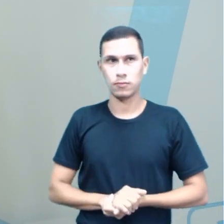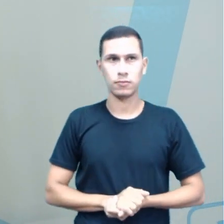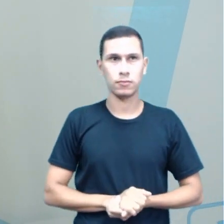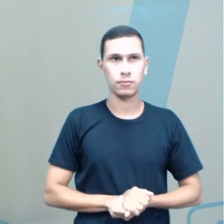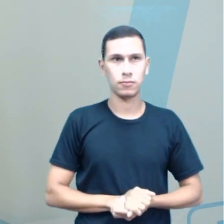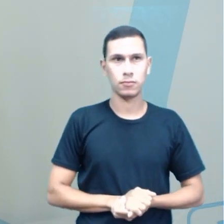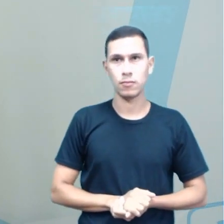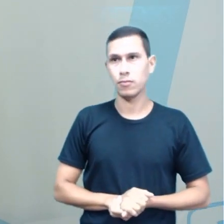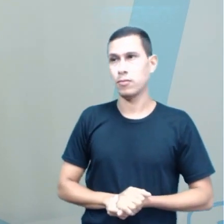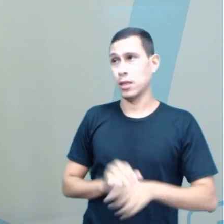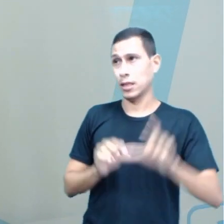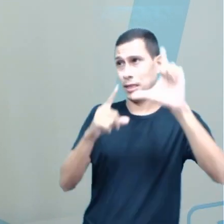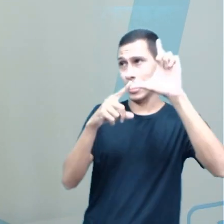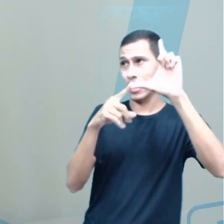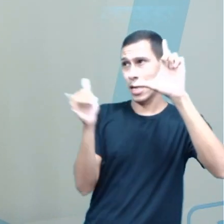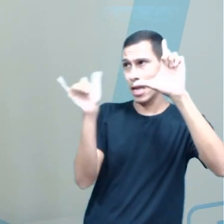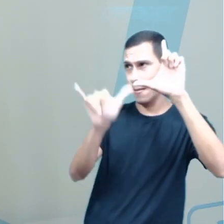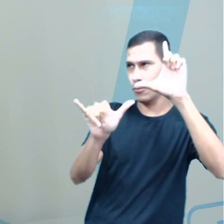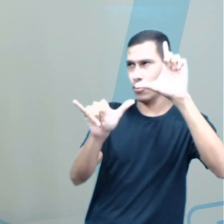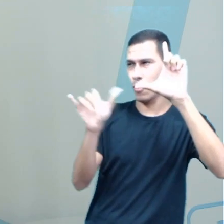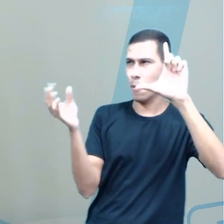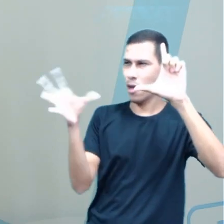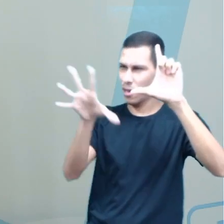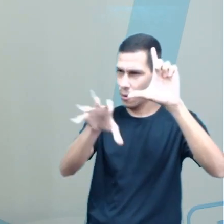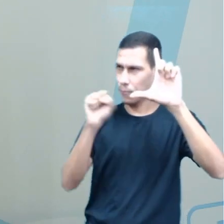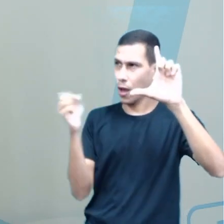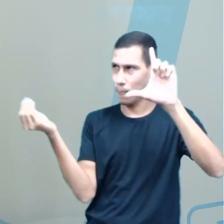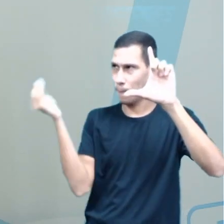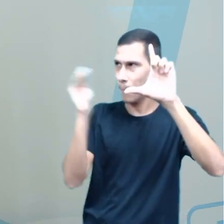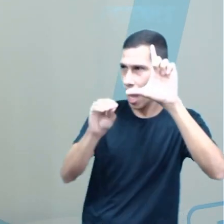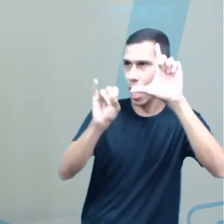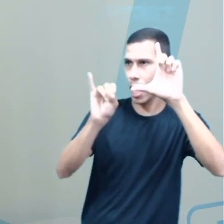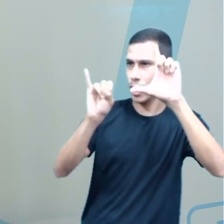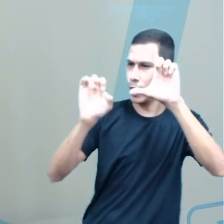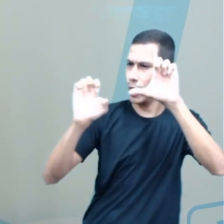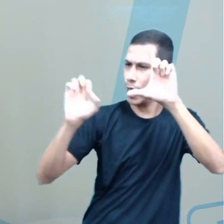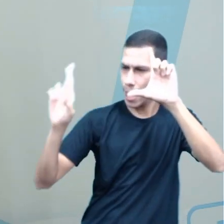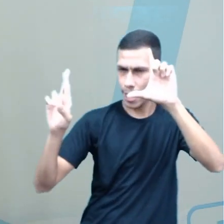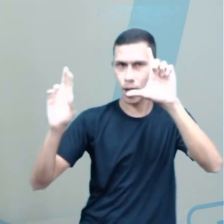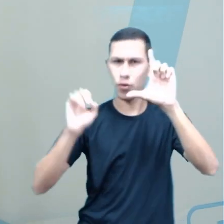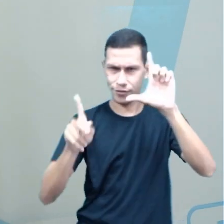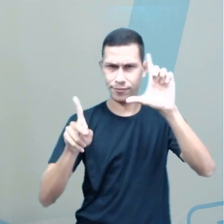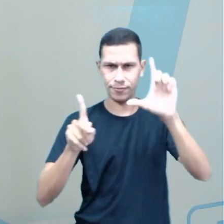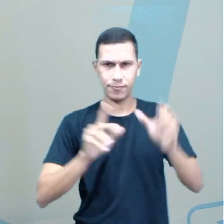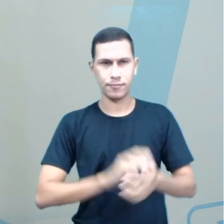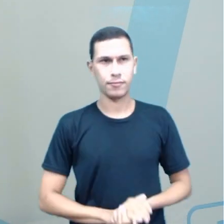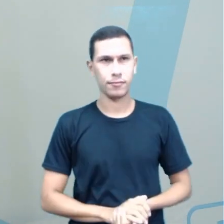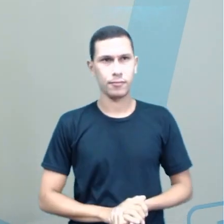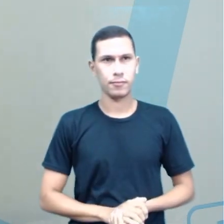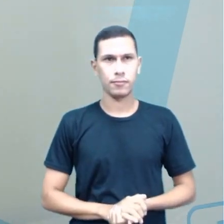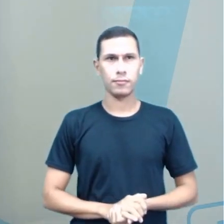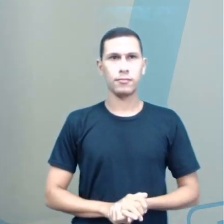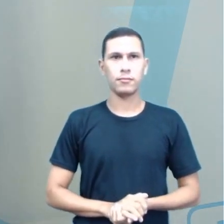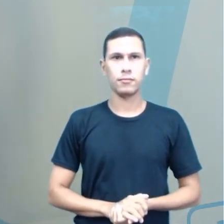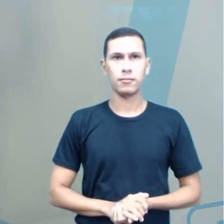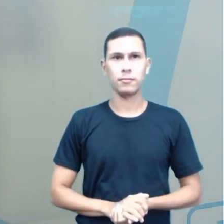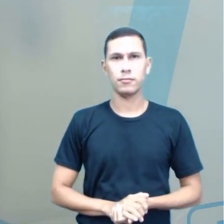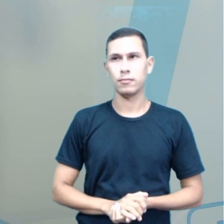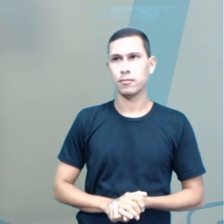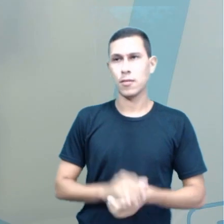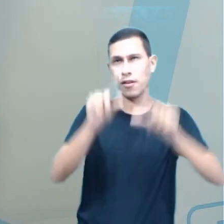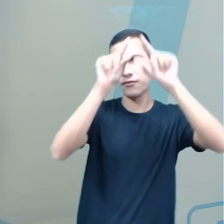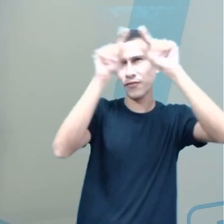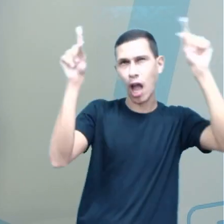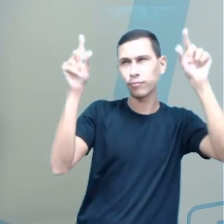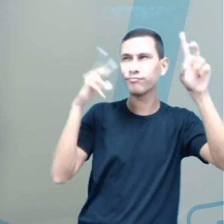Tiramos o Y, no caso, e colocamos IER seguido de than. Ok, vamos ver isso aqui nessa frase. Eu